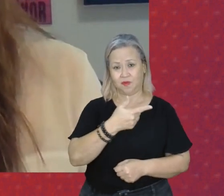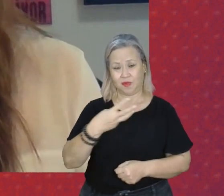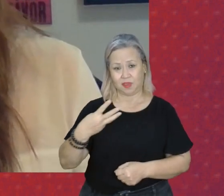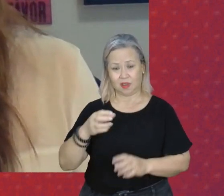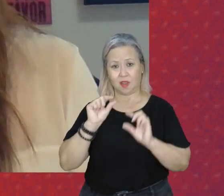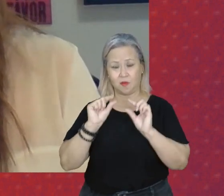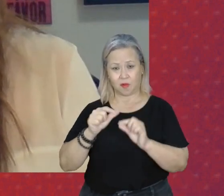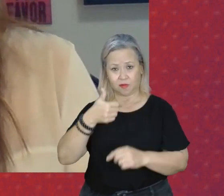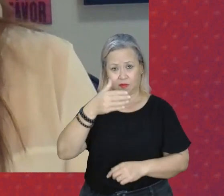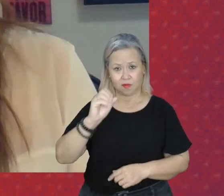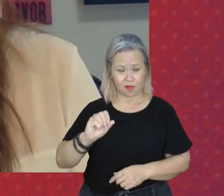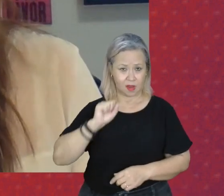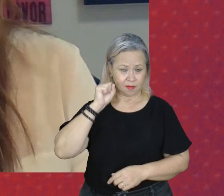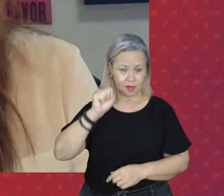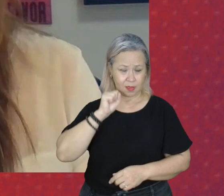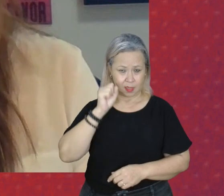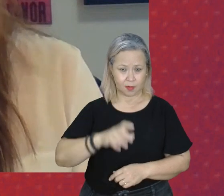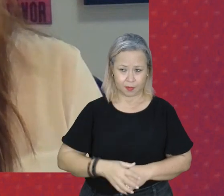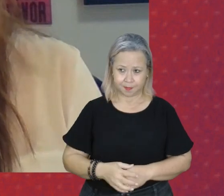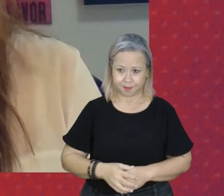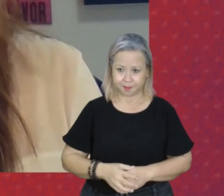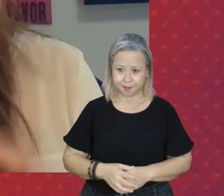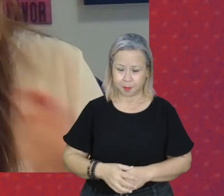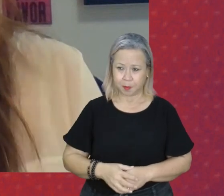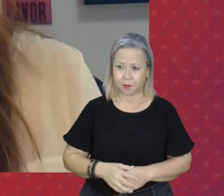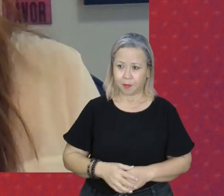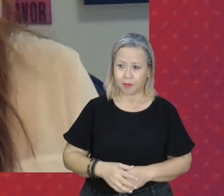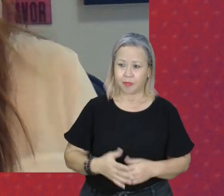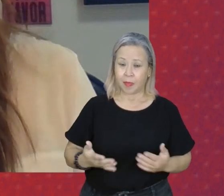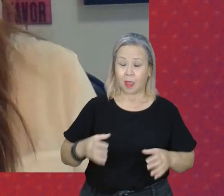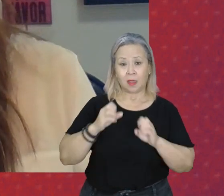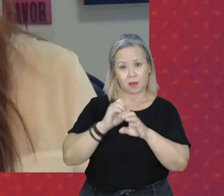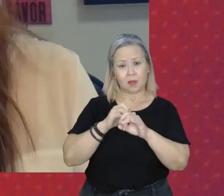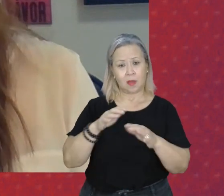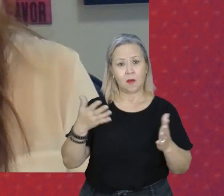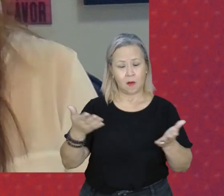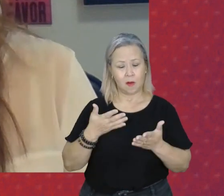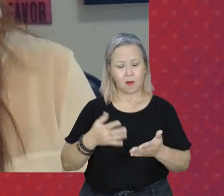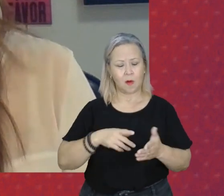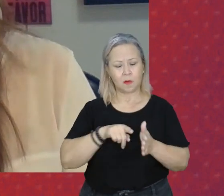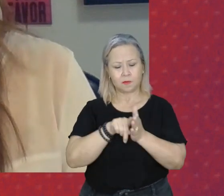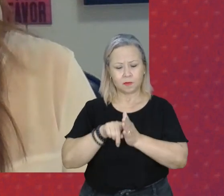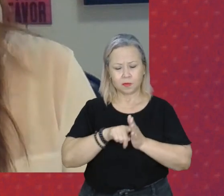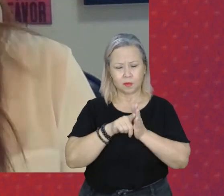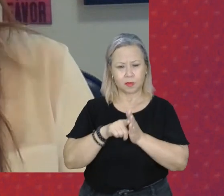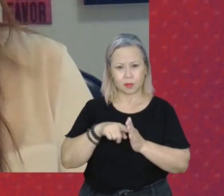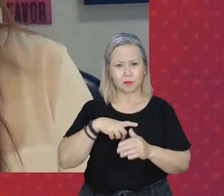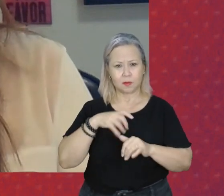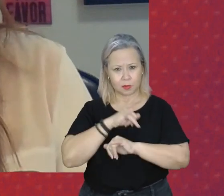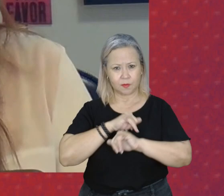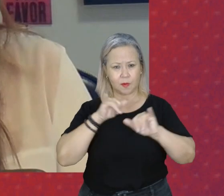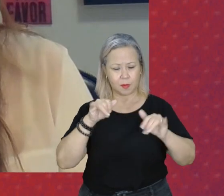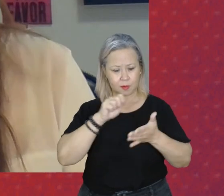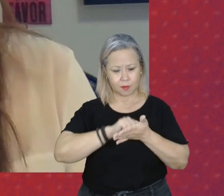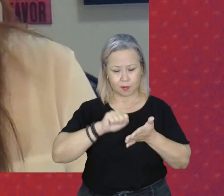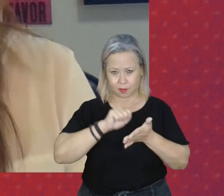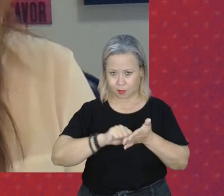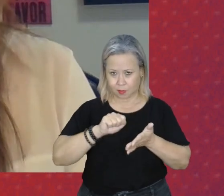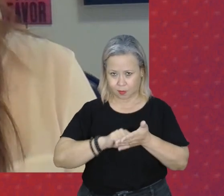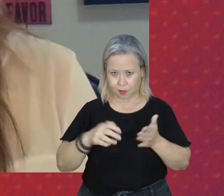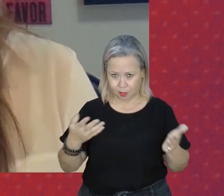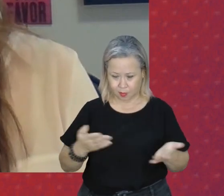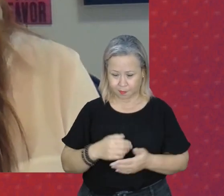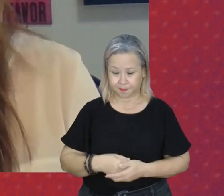até anotei aqui, gente, me permitam, né? A gente está numa aula, então eu vou consultar os dados aqui que eu anotei. Então, como é que ficou agora